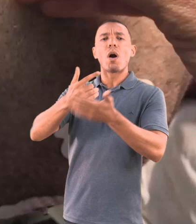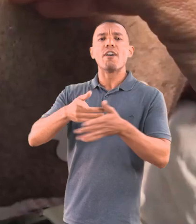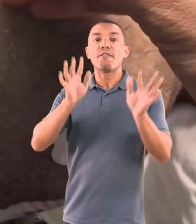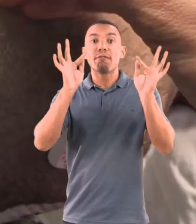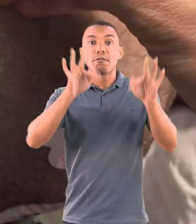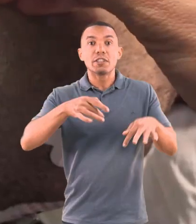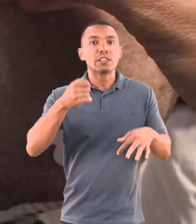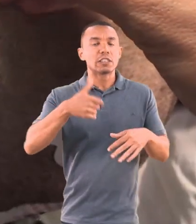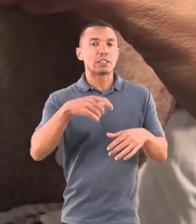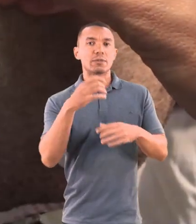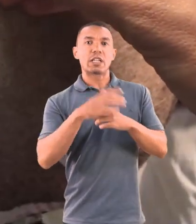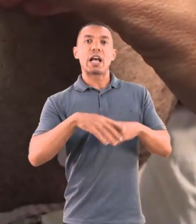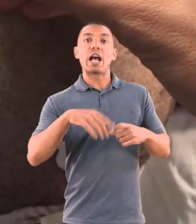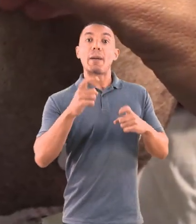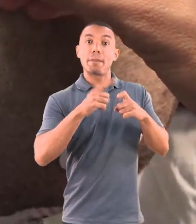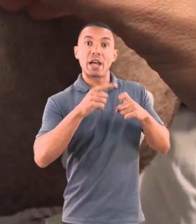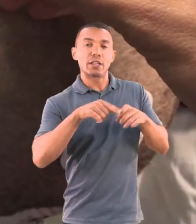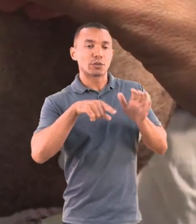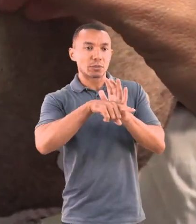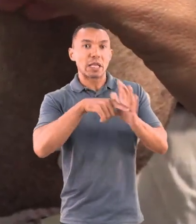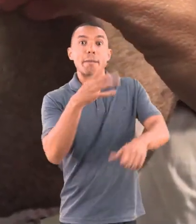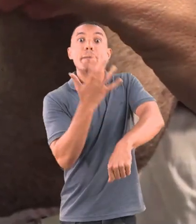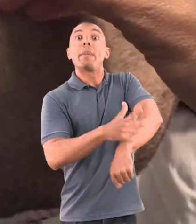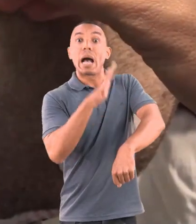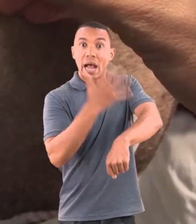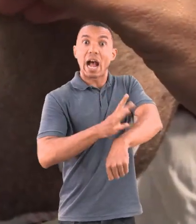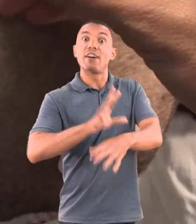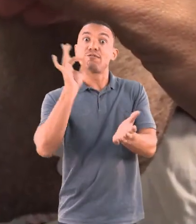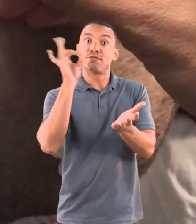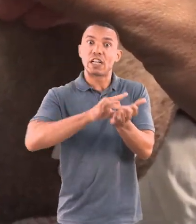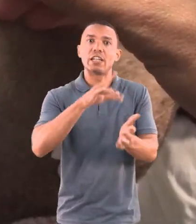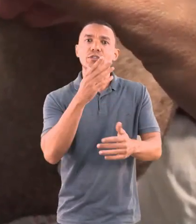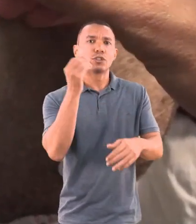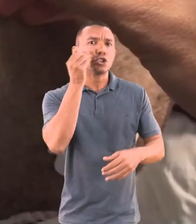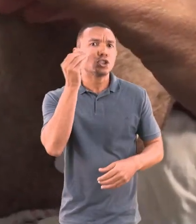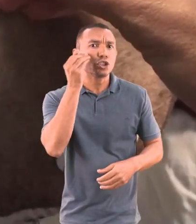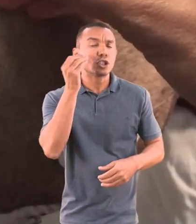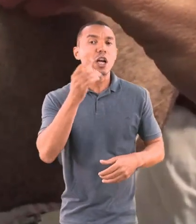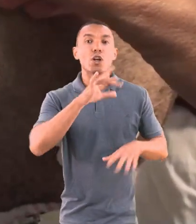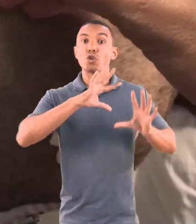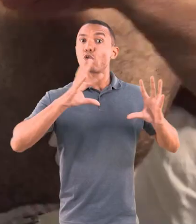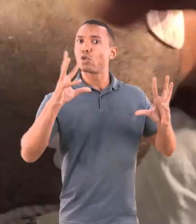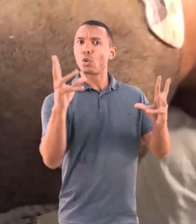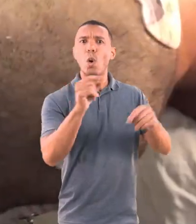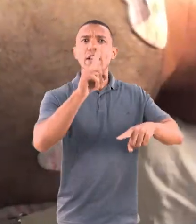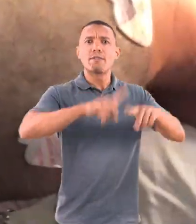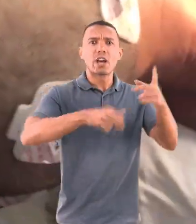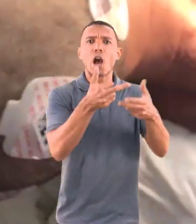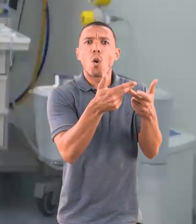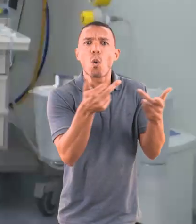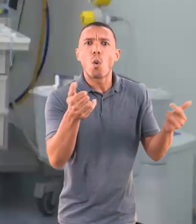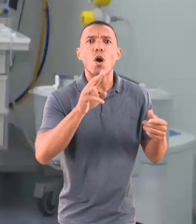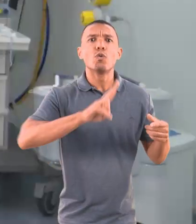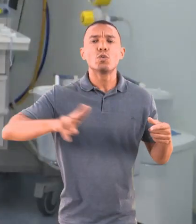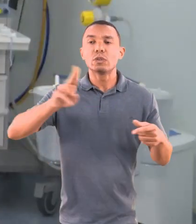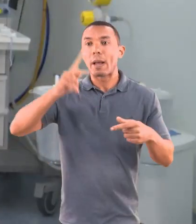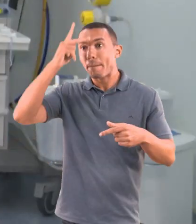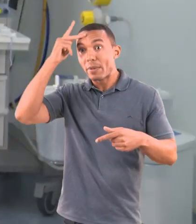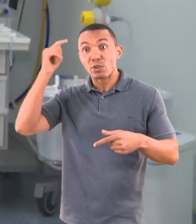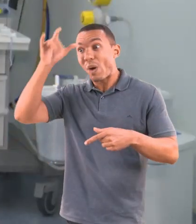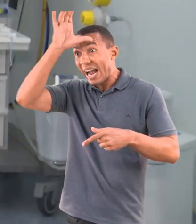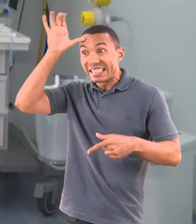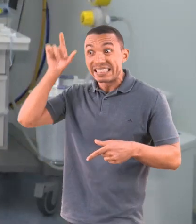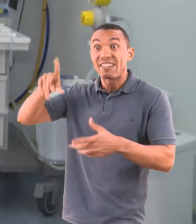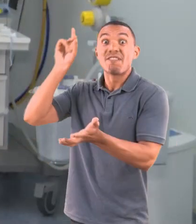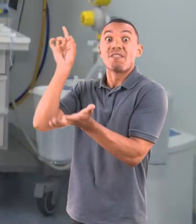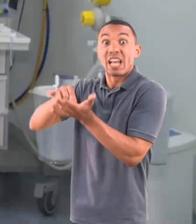nós estamos finalizando os testes clínicos. Toda a ferramenta que tem como objetivo de ser usada no contexto clínico,